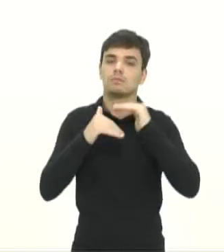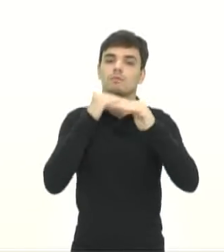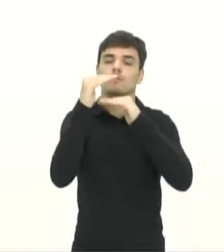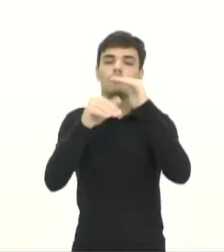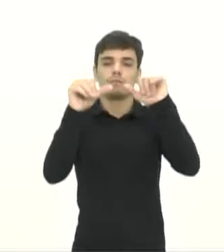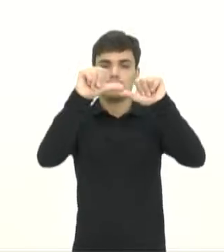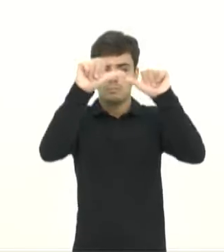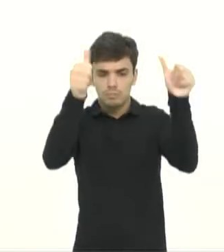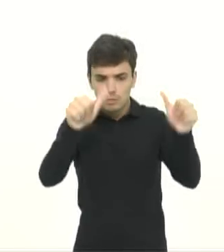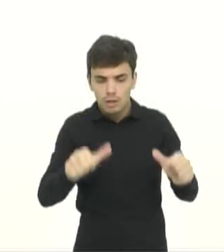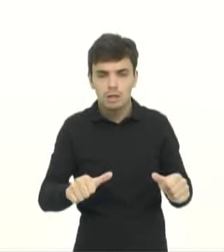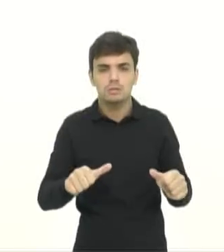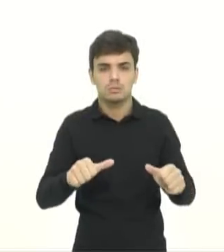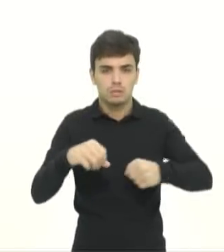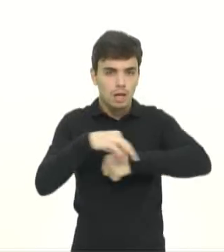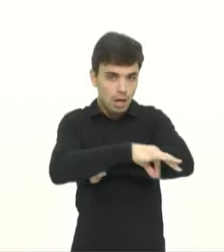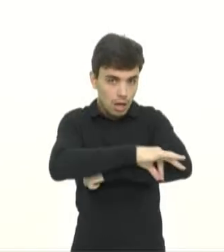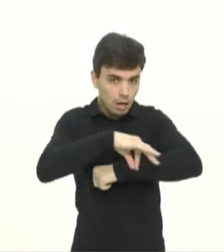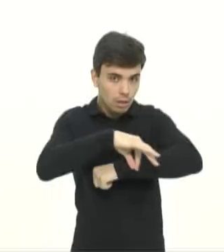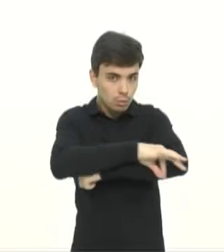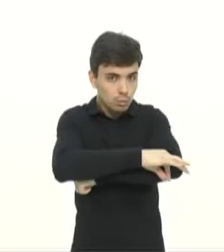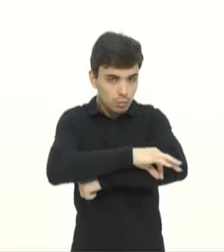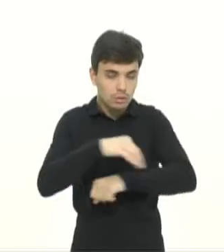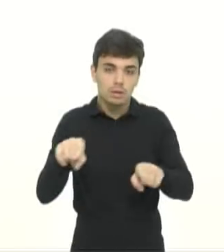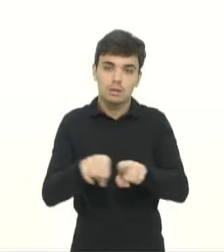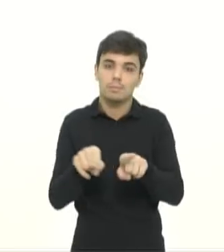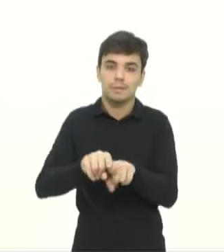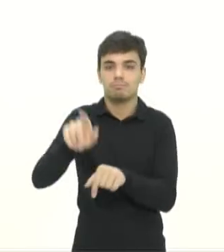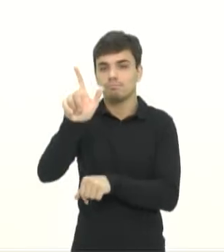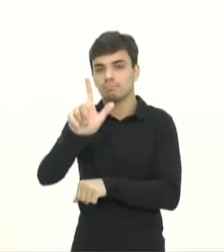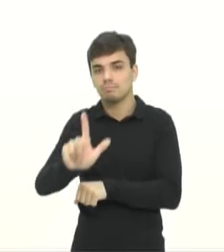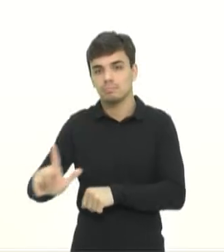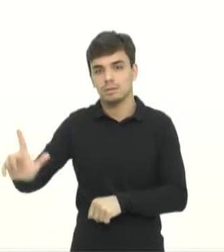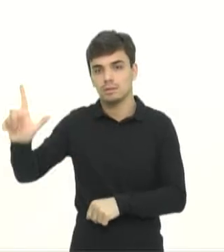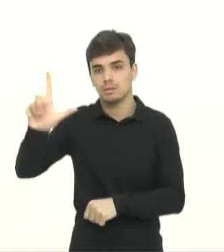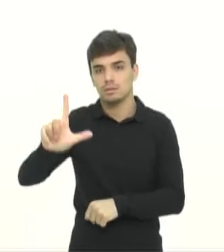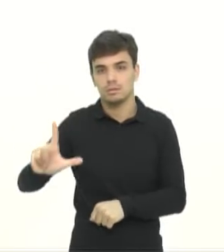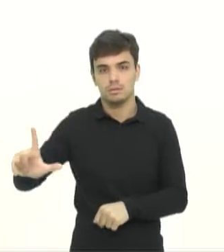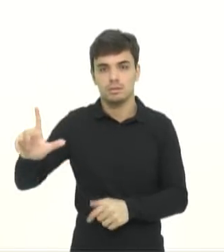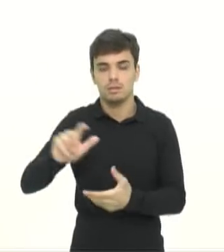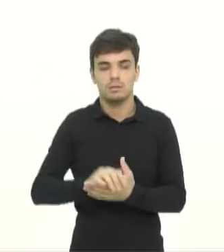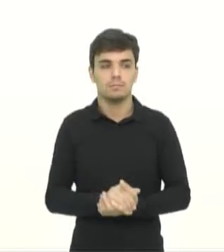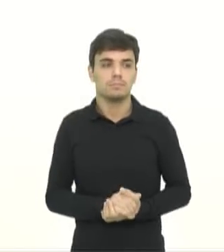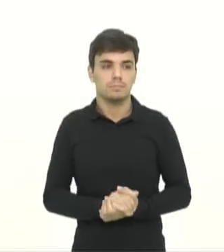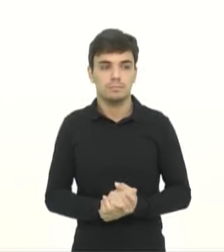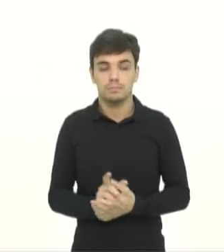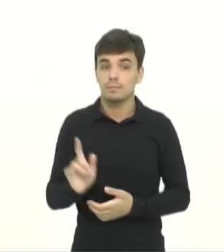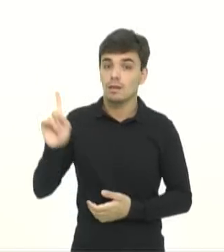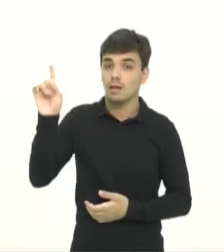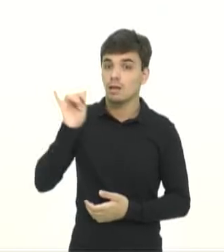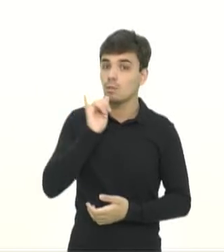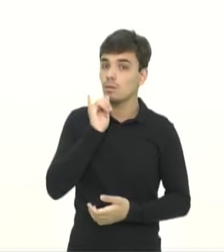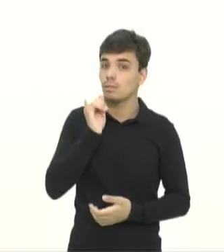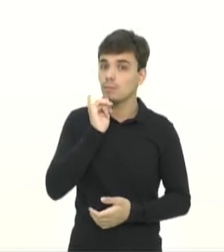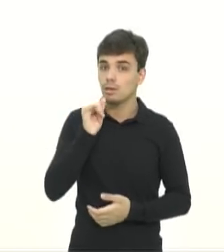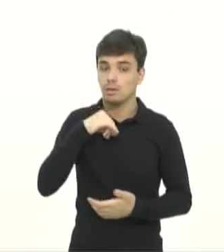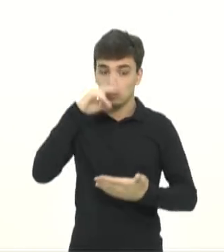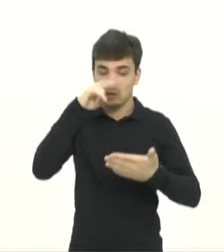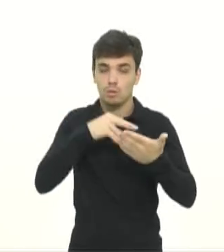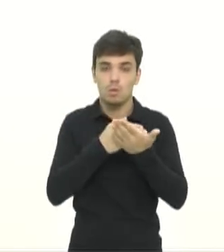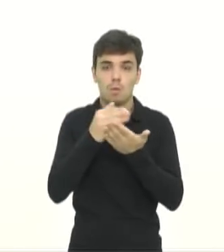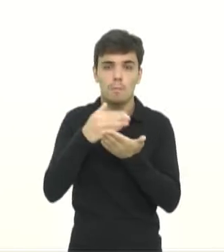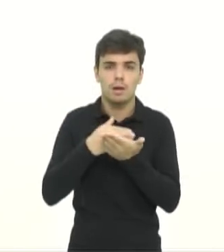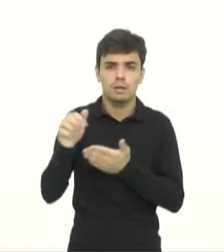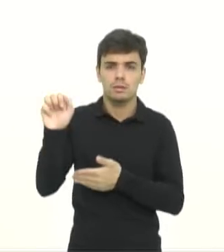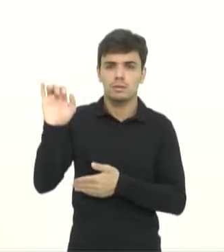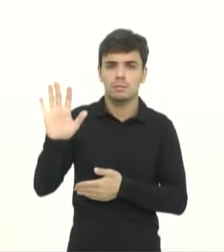escultura, arquitetura e no meio literário. Aqui, por exemplo, gente, a gente já começa a dar uma olhadinha em umas